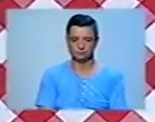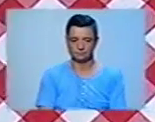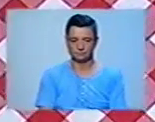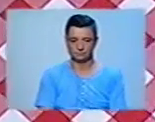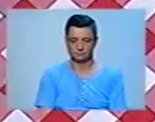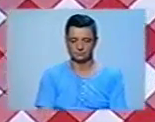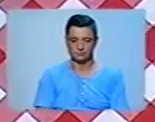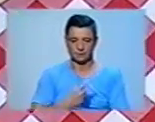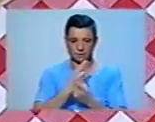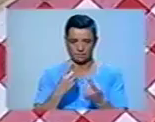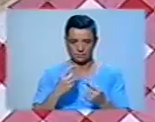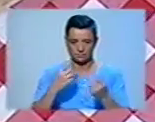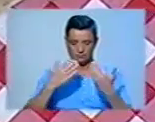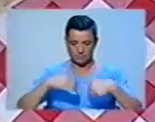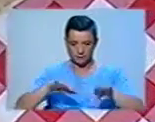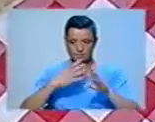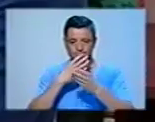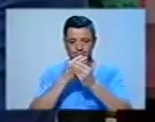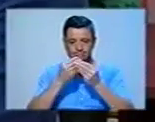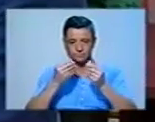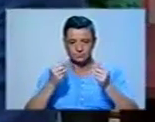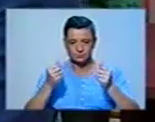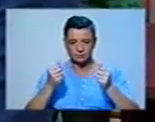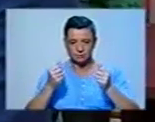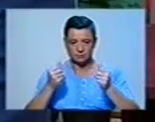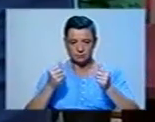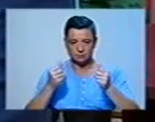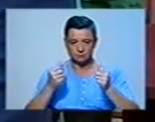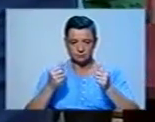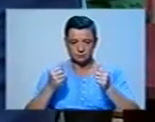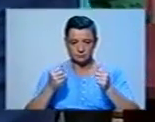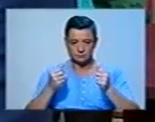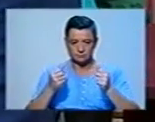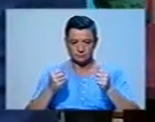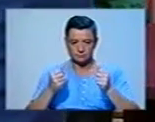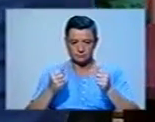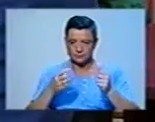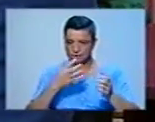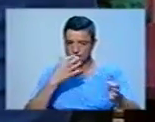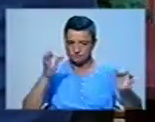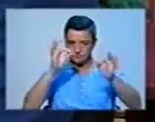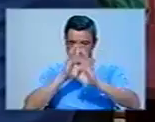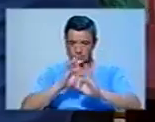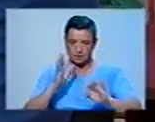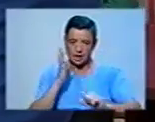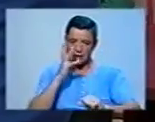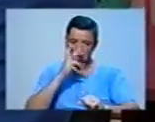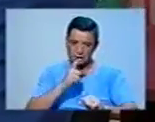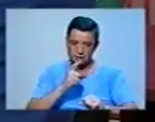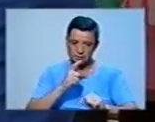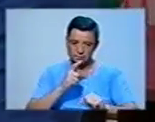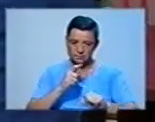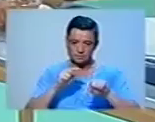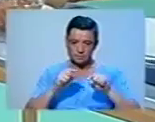Um ovo de bateria. Bem, agora é o verdito final. Para ti, Sónia. Estão quentes?